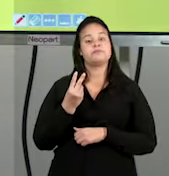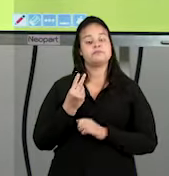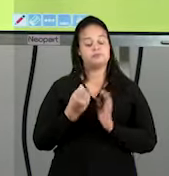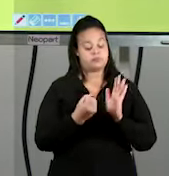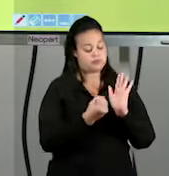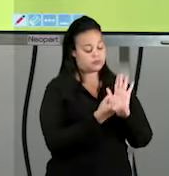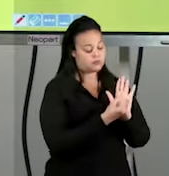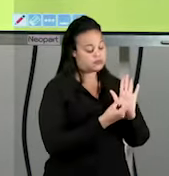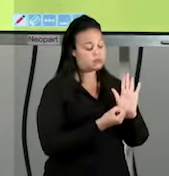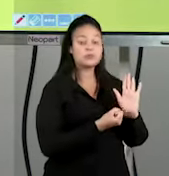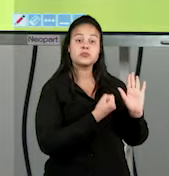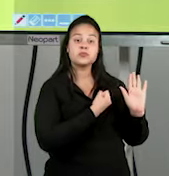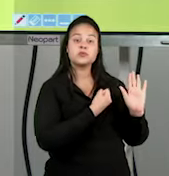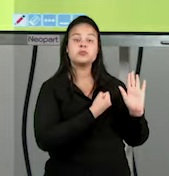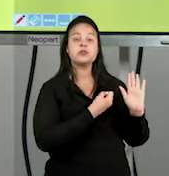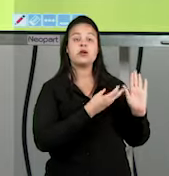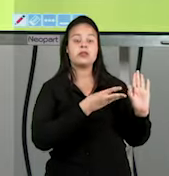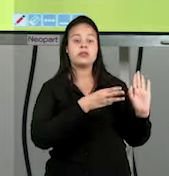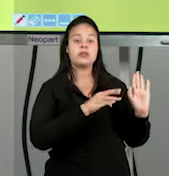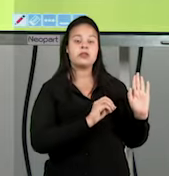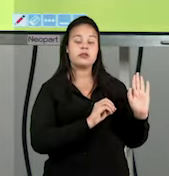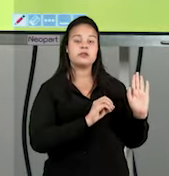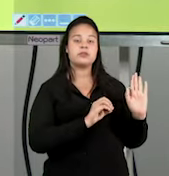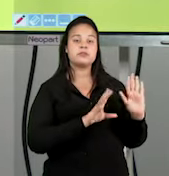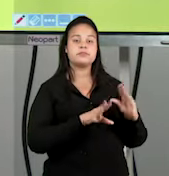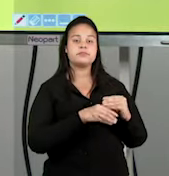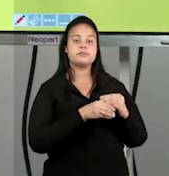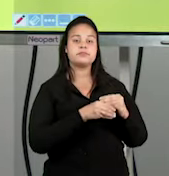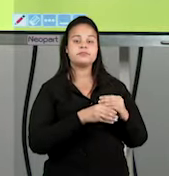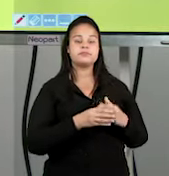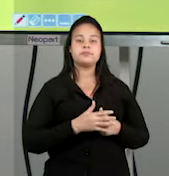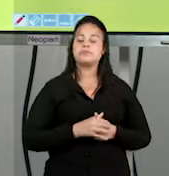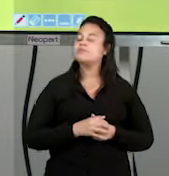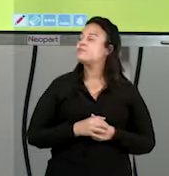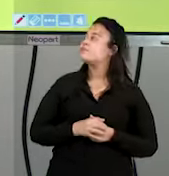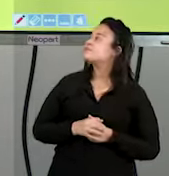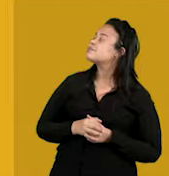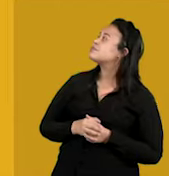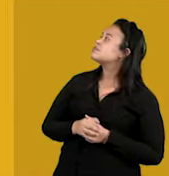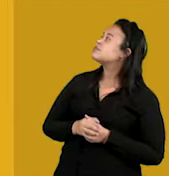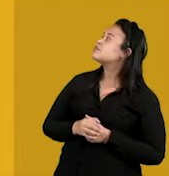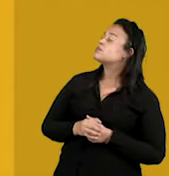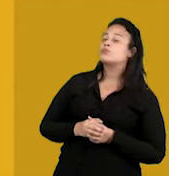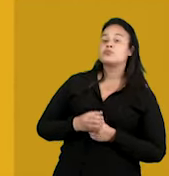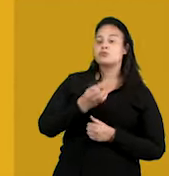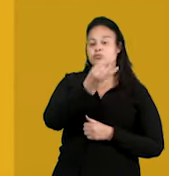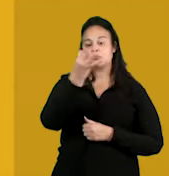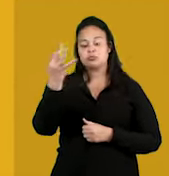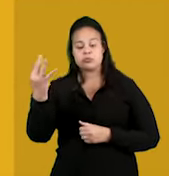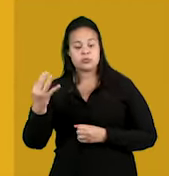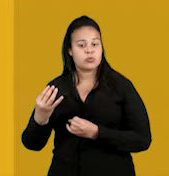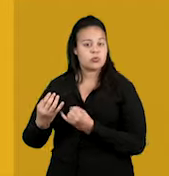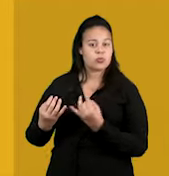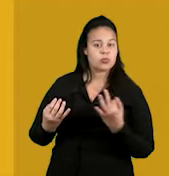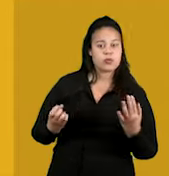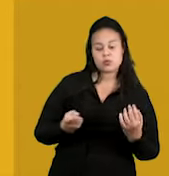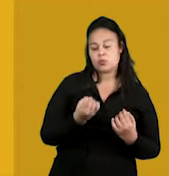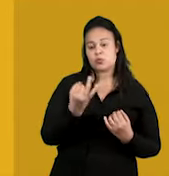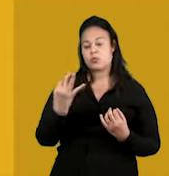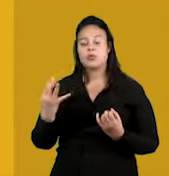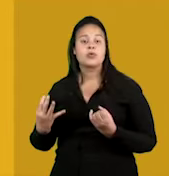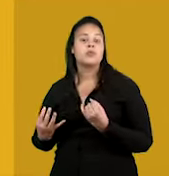página 30, completo. Quanto maior o número de lados, né, do polígono, mais